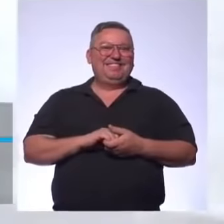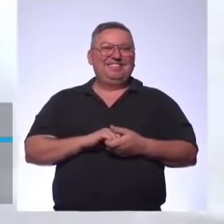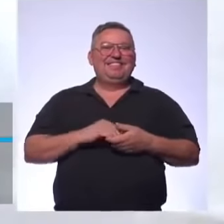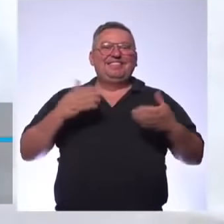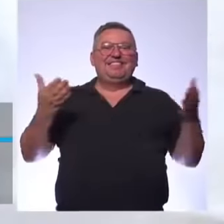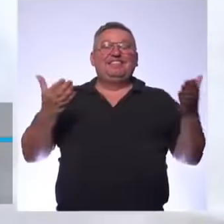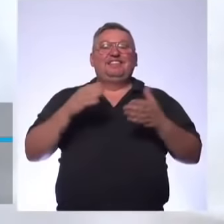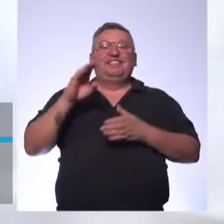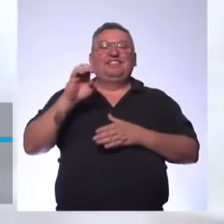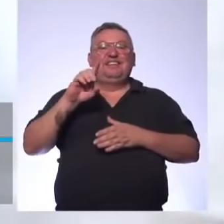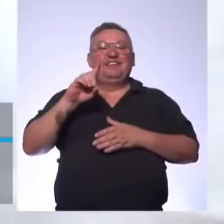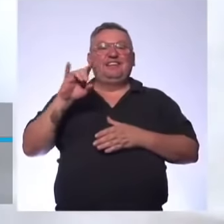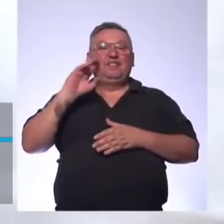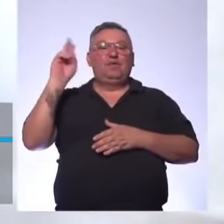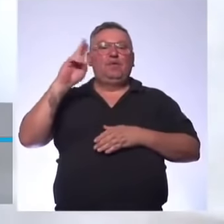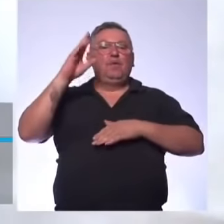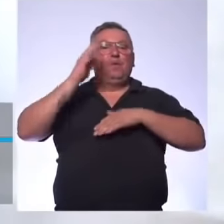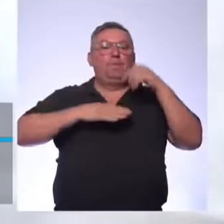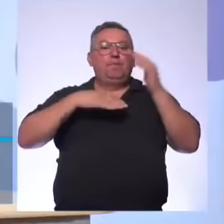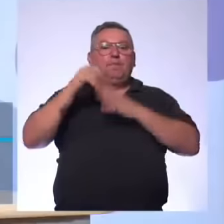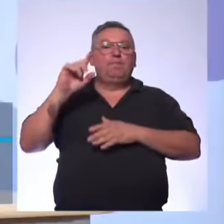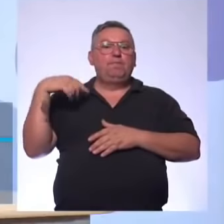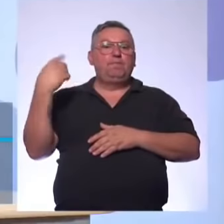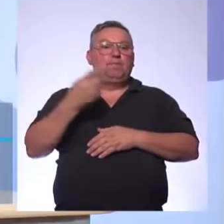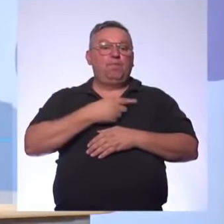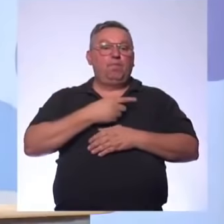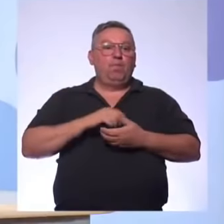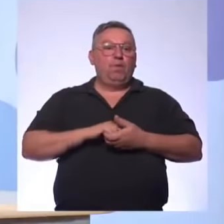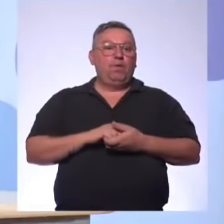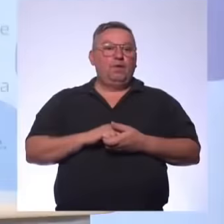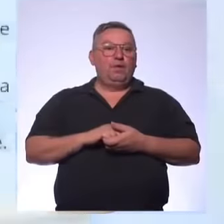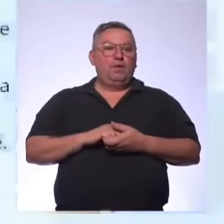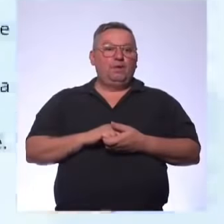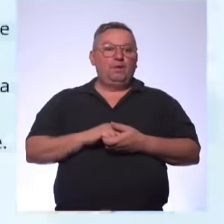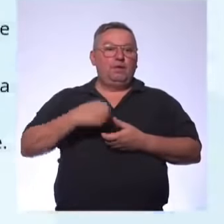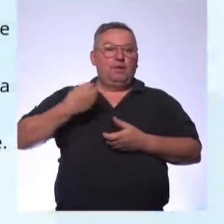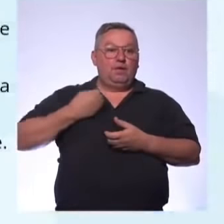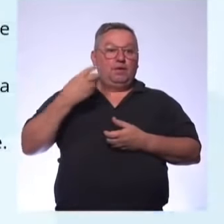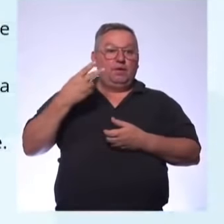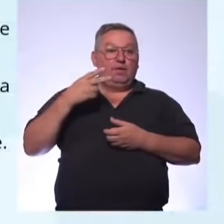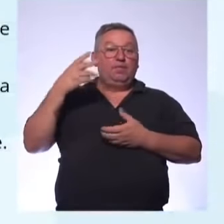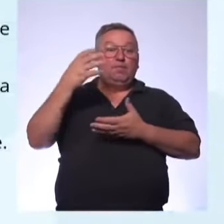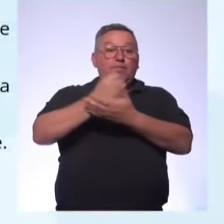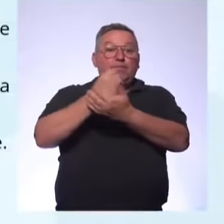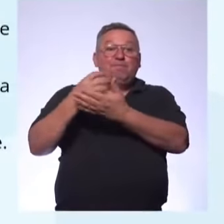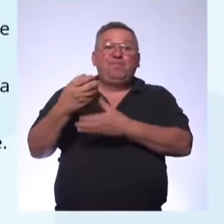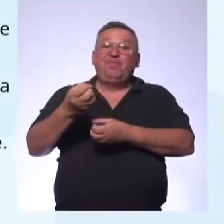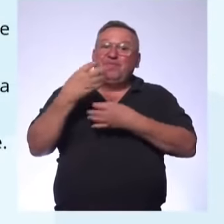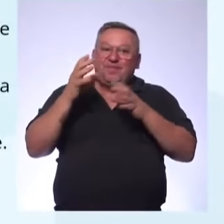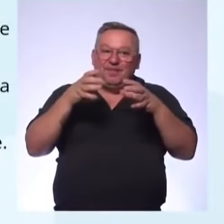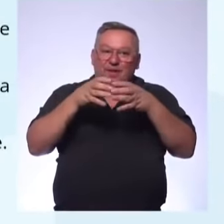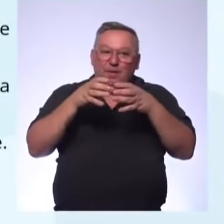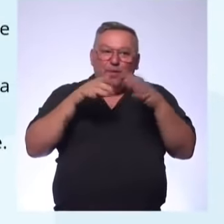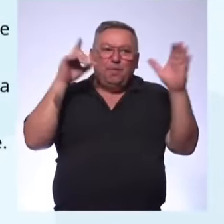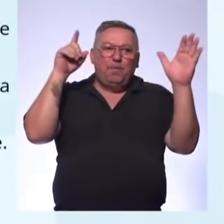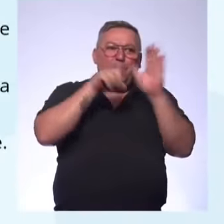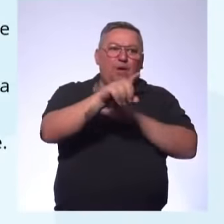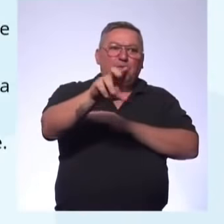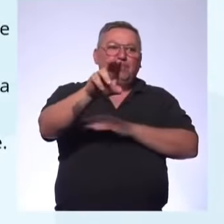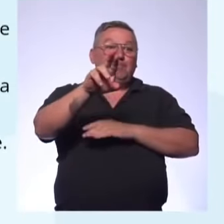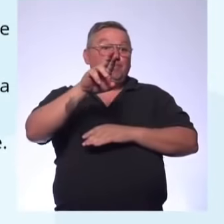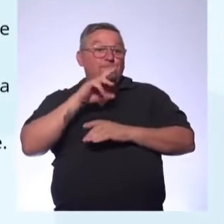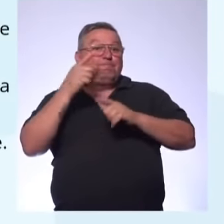agora o Edi vai ler as habilidades para nós vamos habilidade número dois coletar informações do grupo